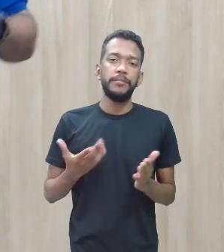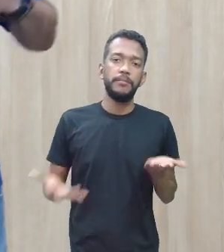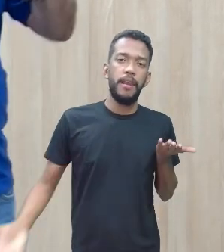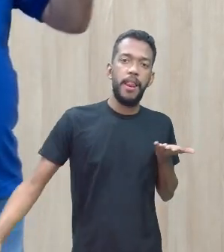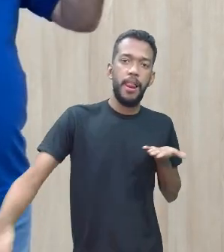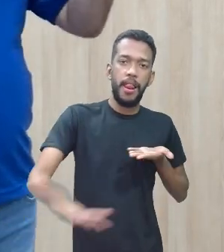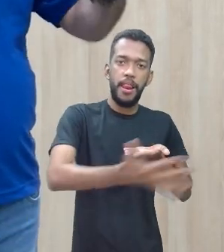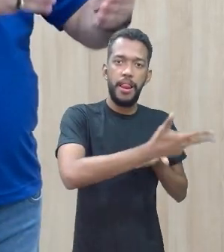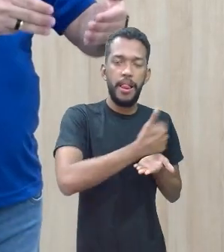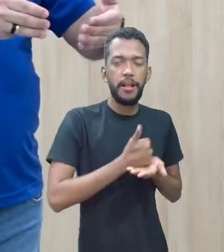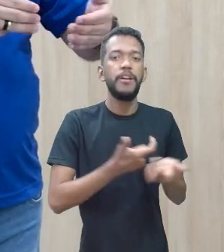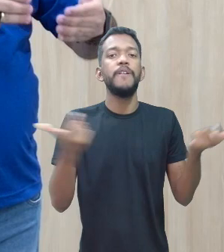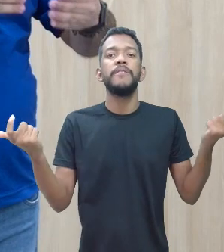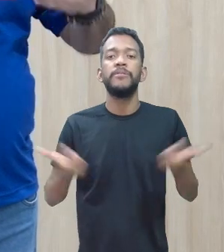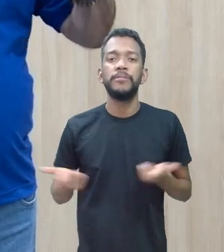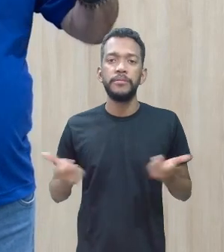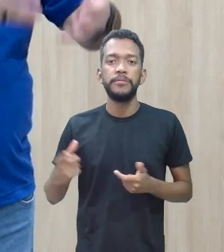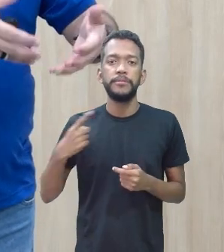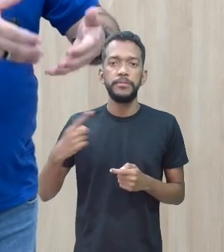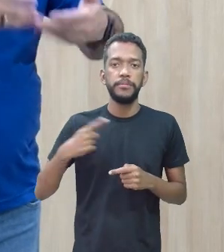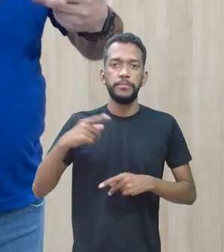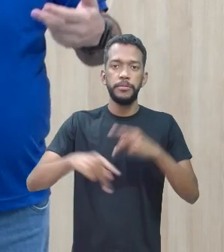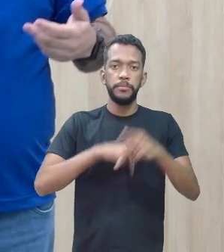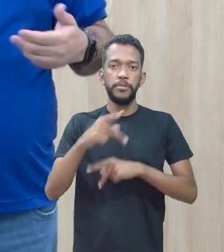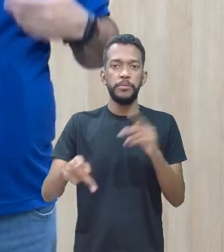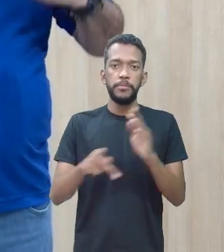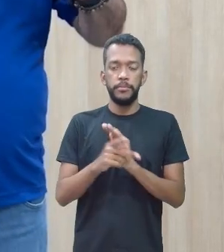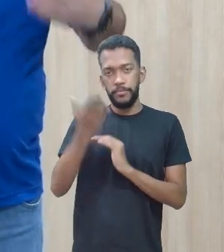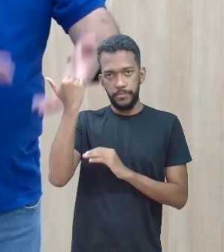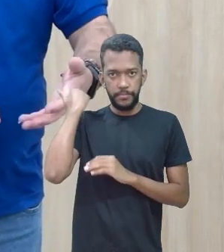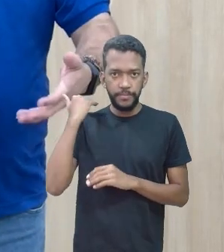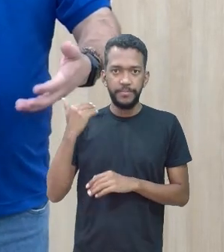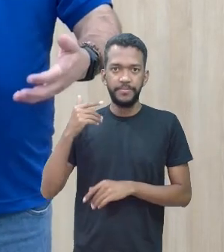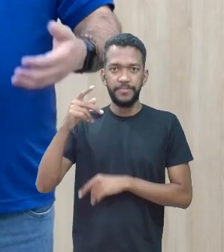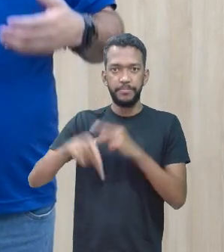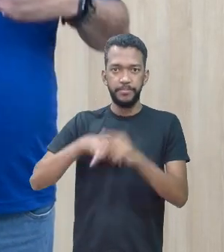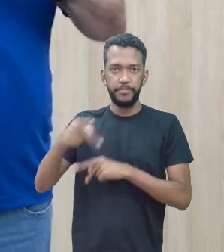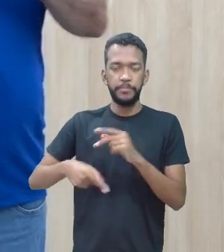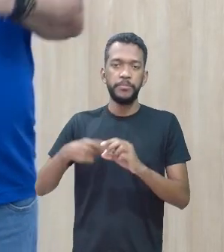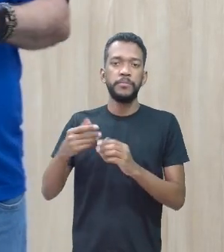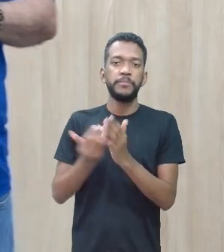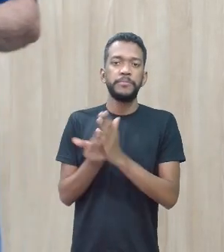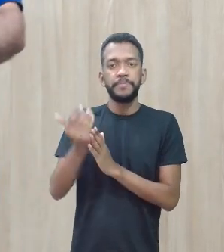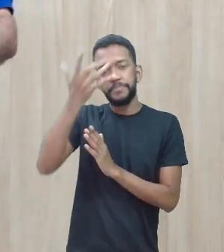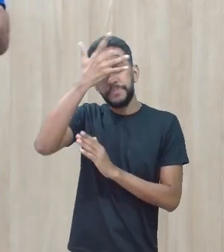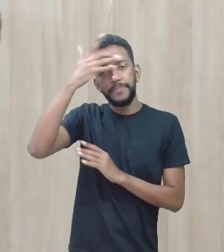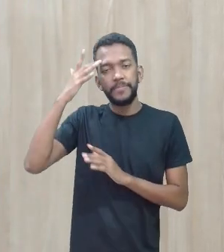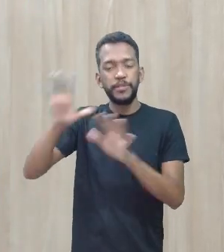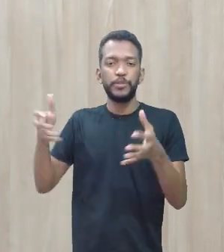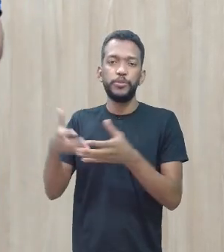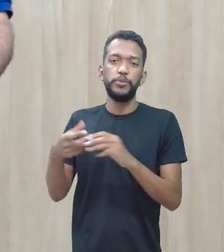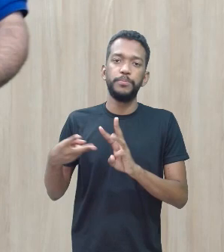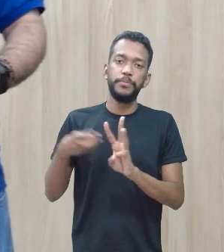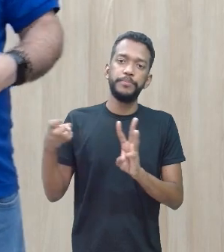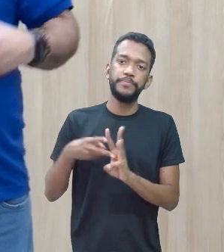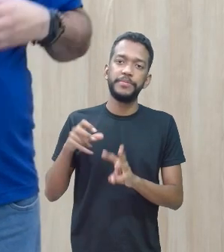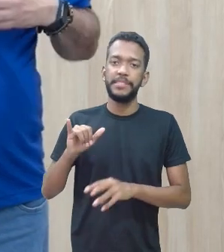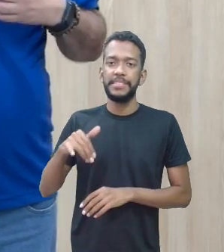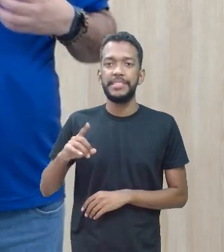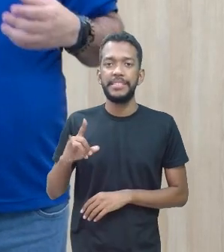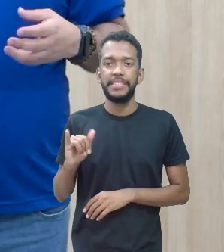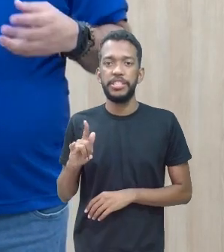né, a partir das populações originárias, né, dos povos originários, né, os povos indígenas que aqui habitavam, né,